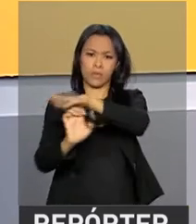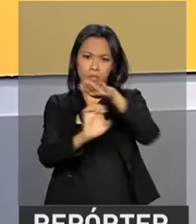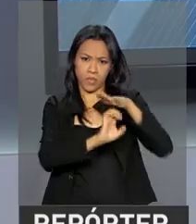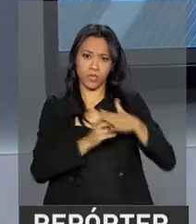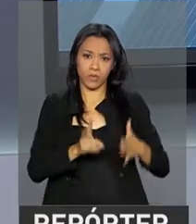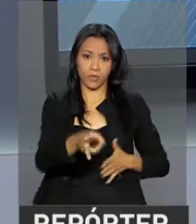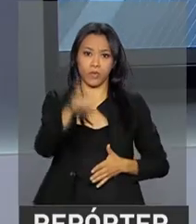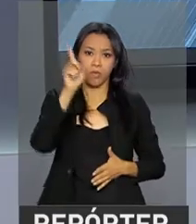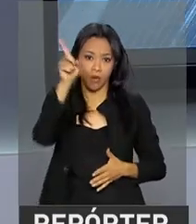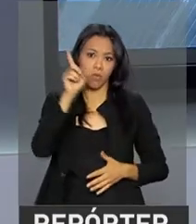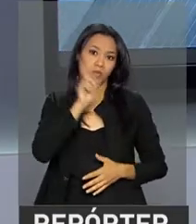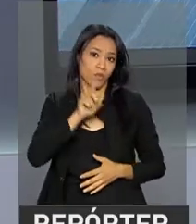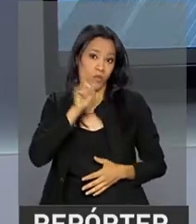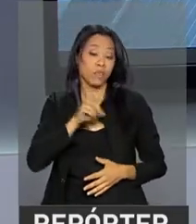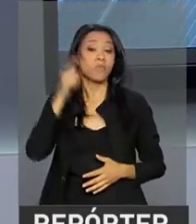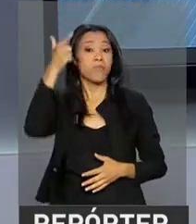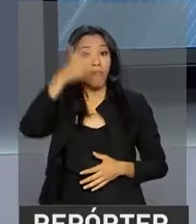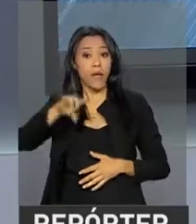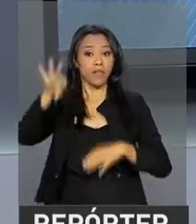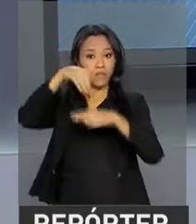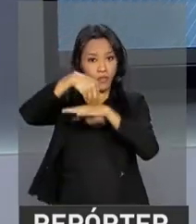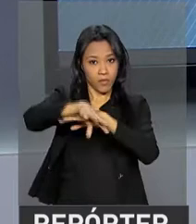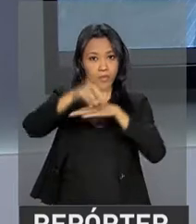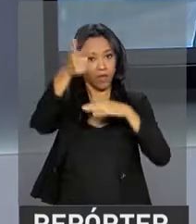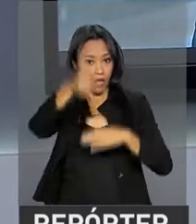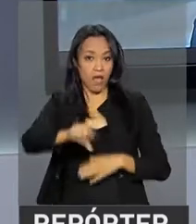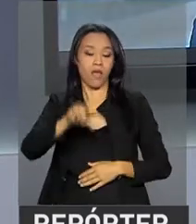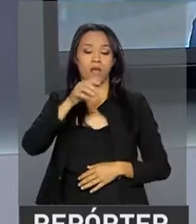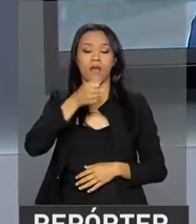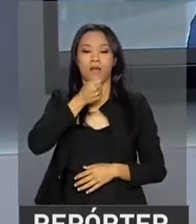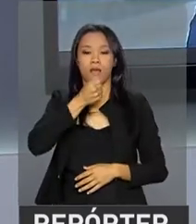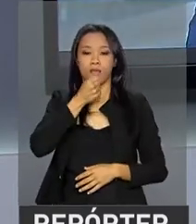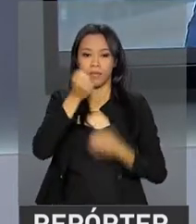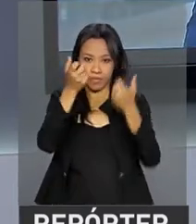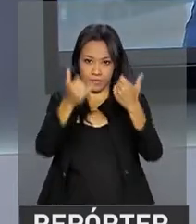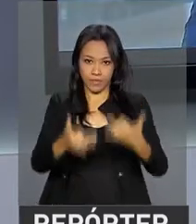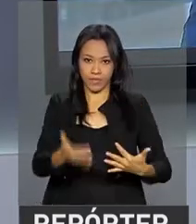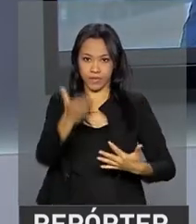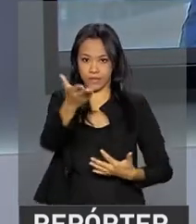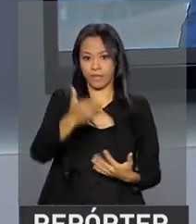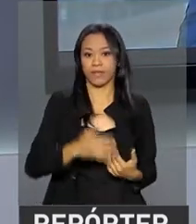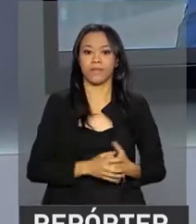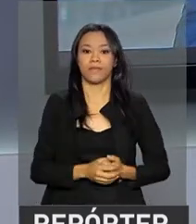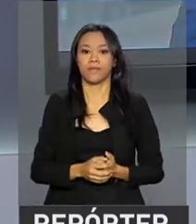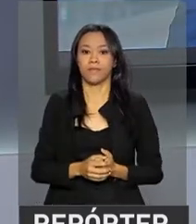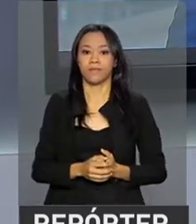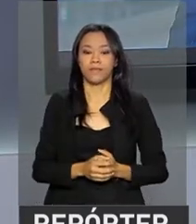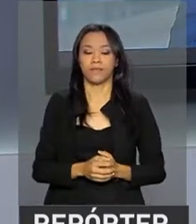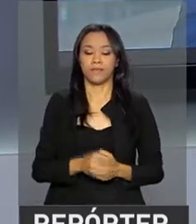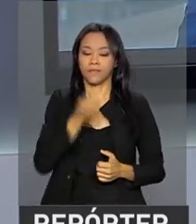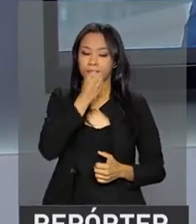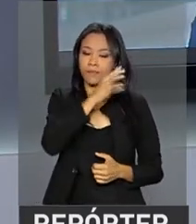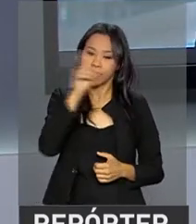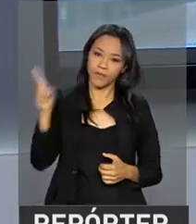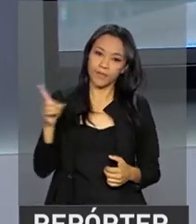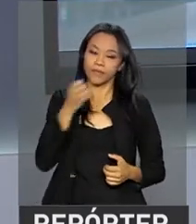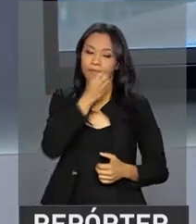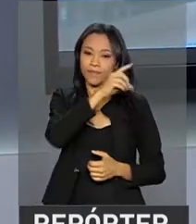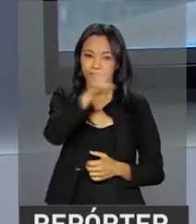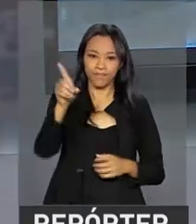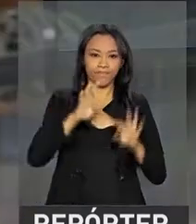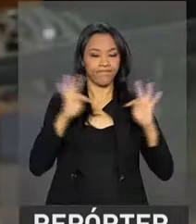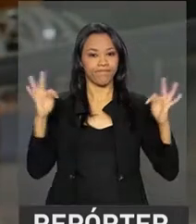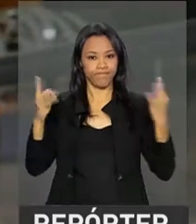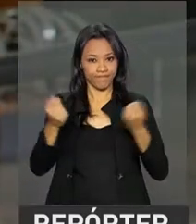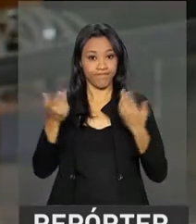Unidos. Quem traz mais informações para a gente é a repórter Mara Kenup. Bom dia, Mara. Bom dia, Caroline. Bom dia